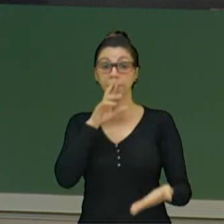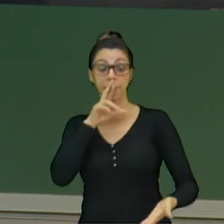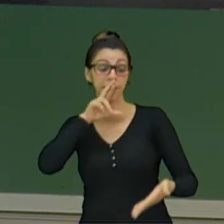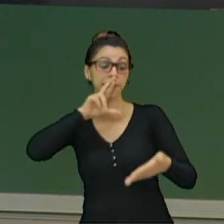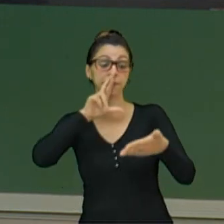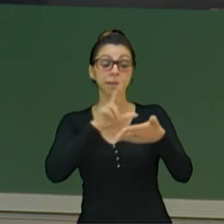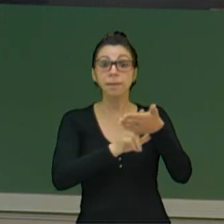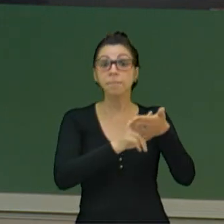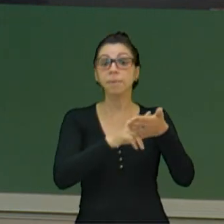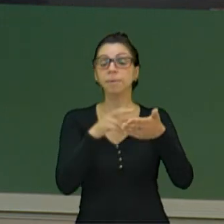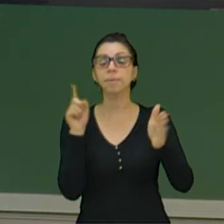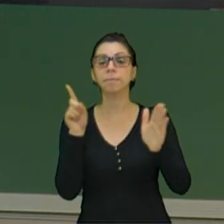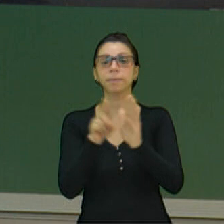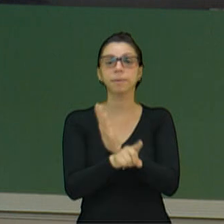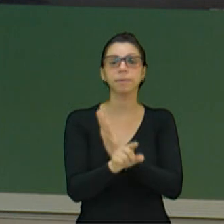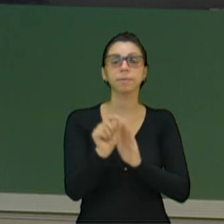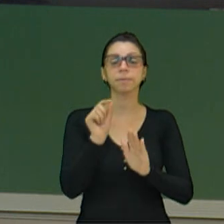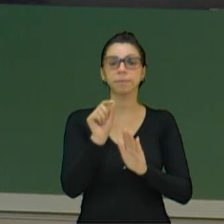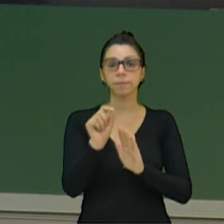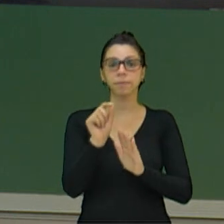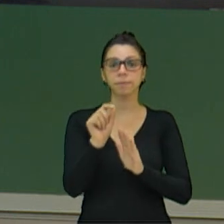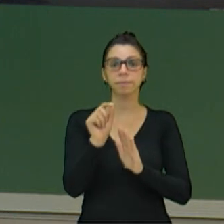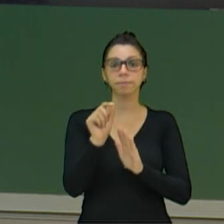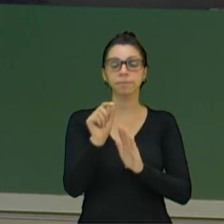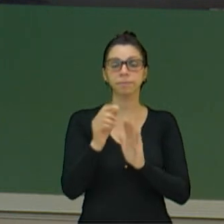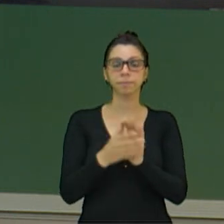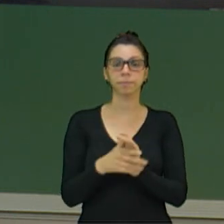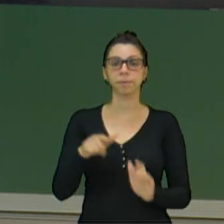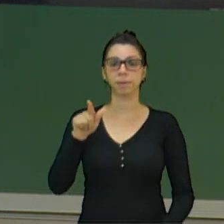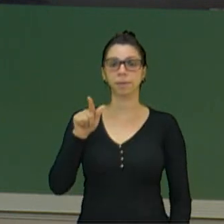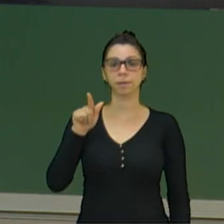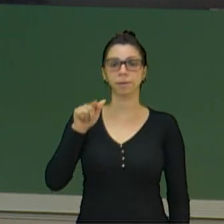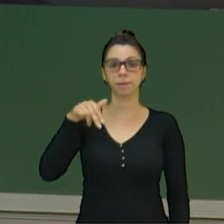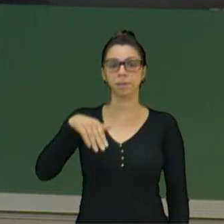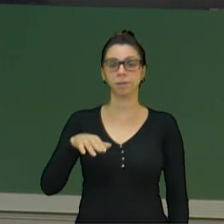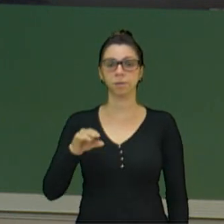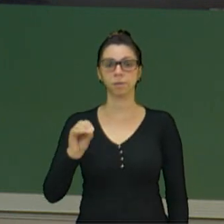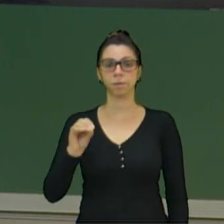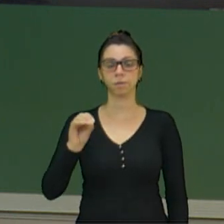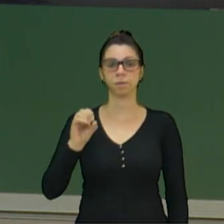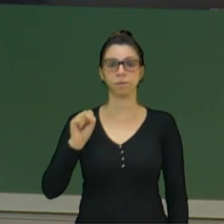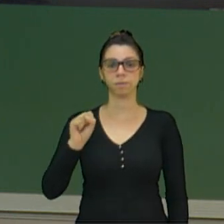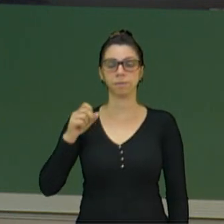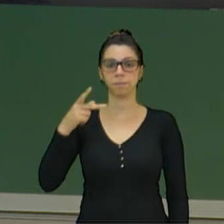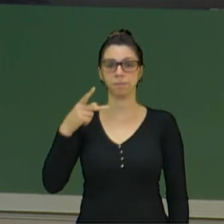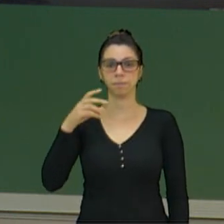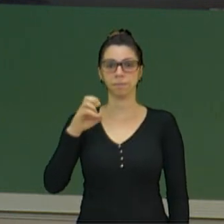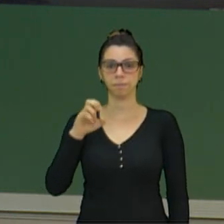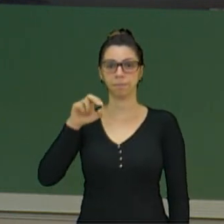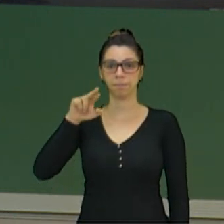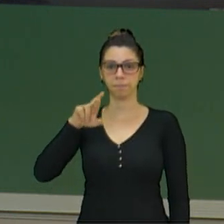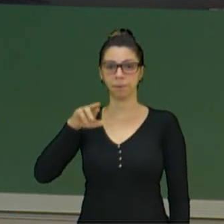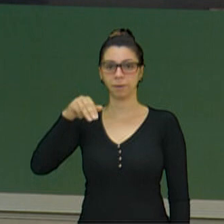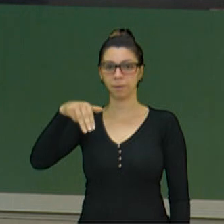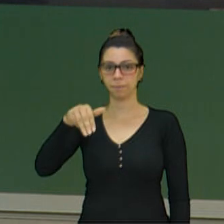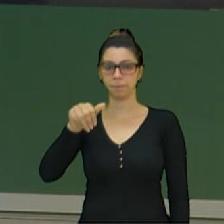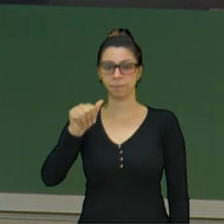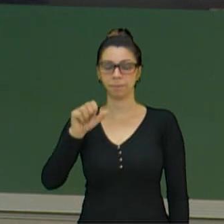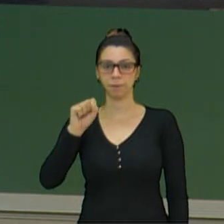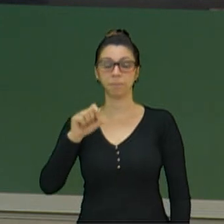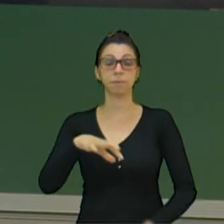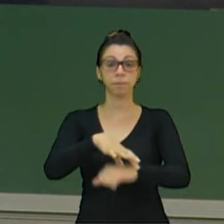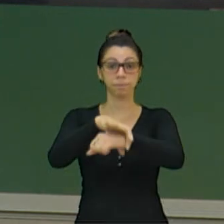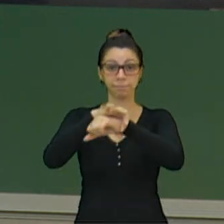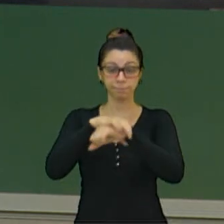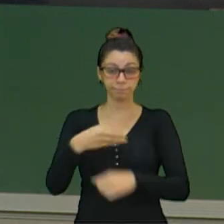responda a pergunta que é a pergunta sobre gimnospermas, para você poder ter a sua frequência validada. Se